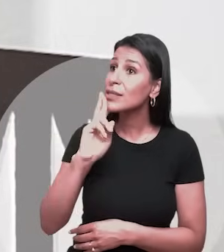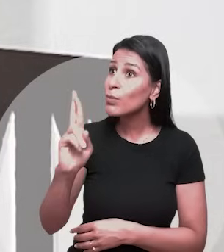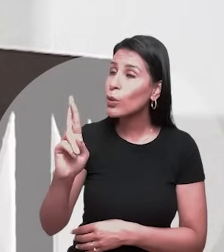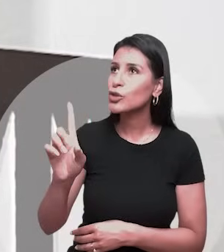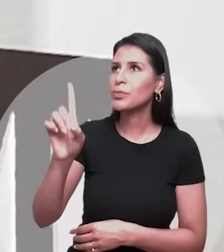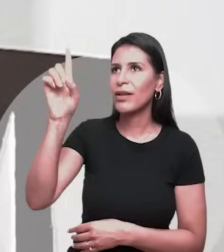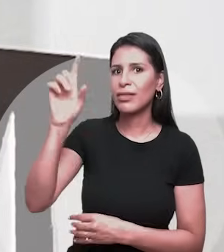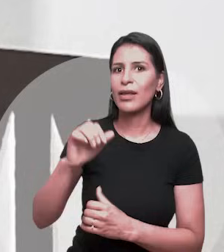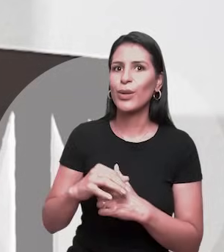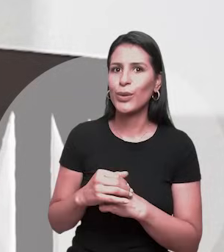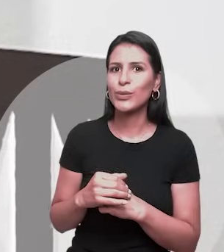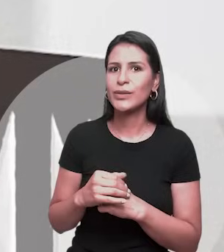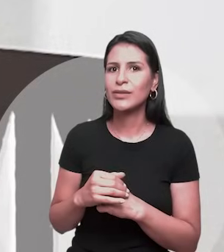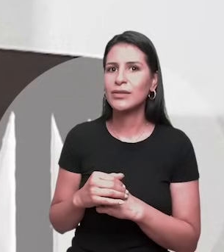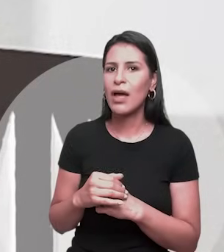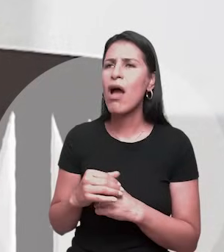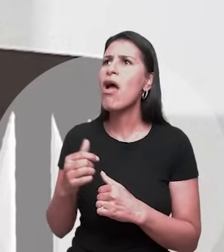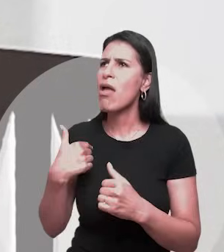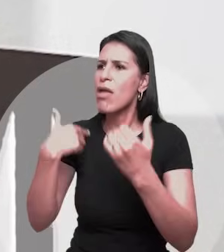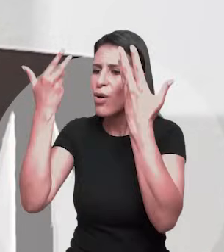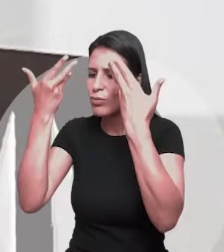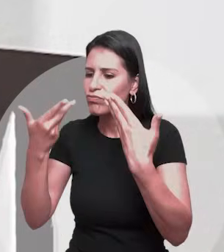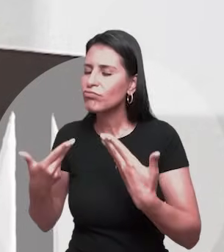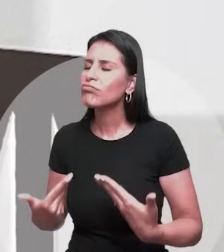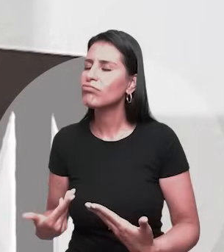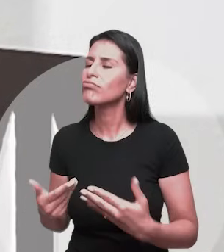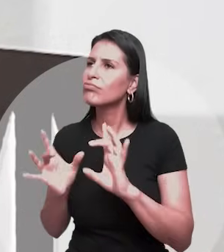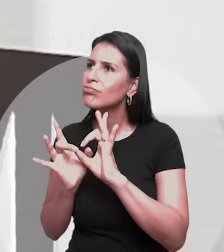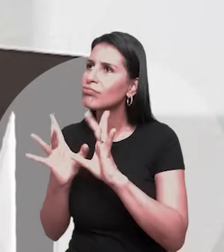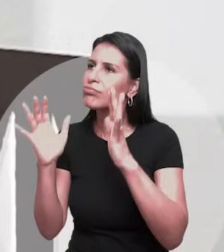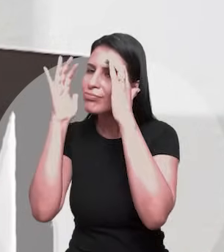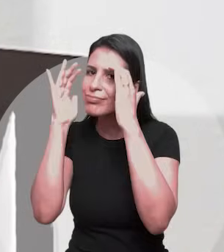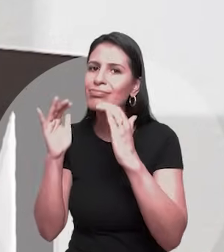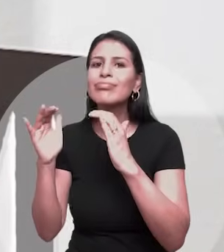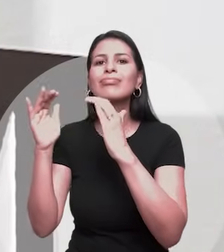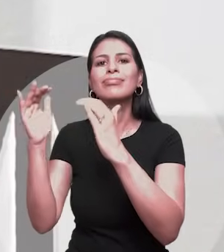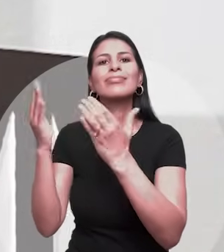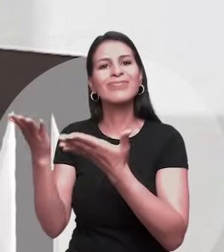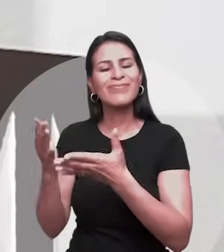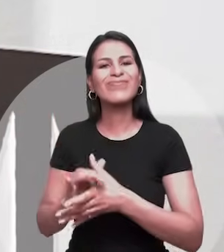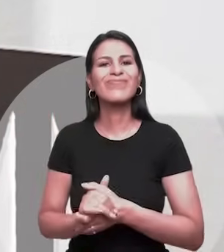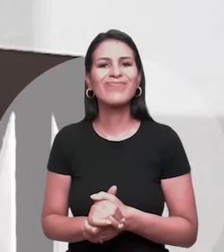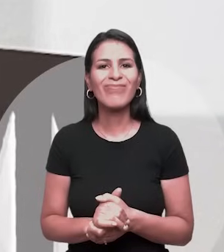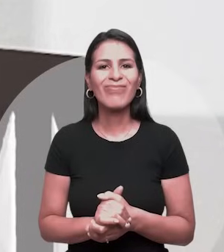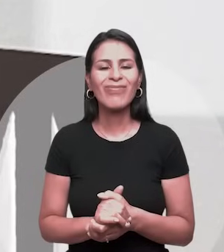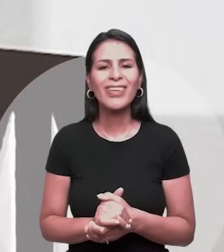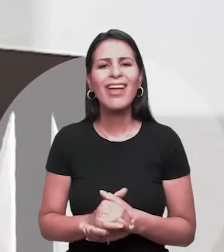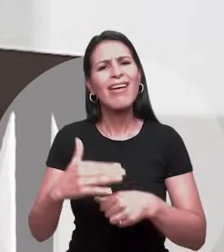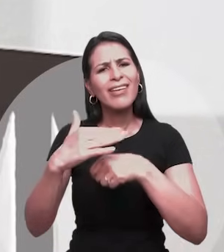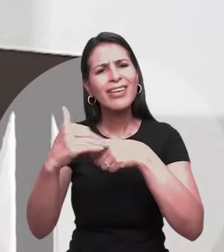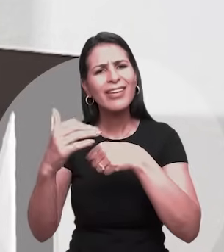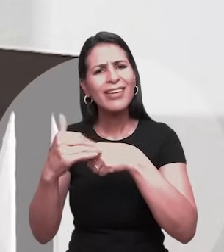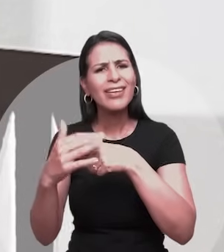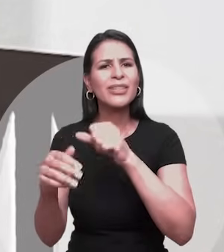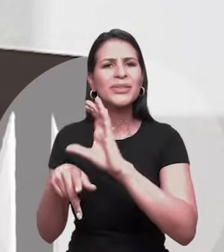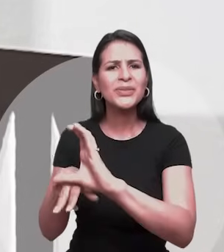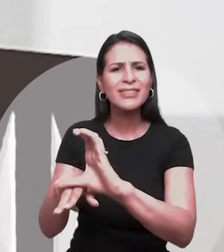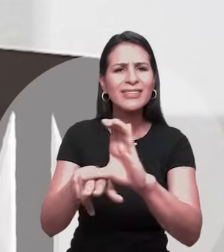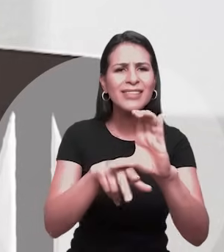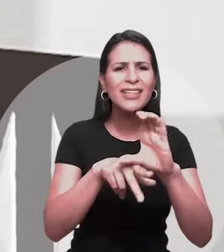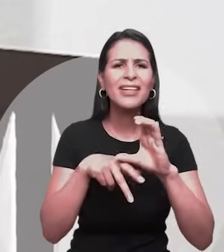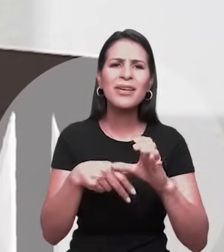"Ouve, o teu servo está aqui." Estimado irmão, estimada irmã, quando